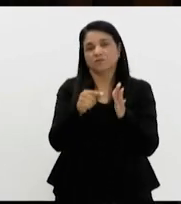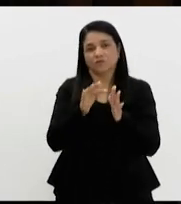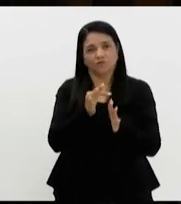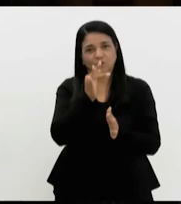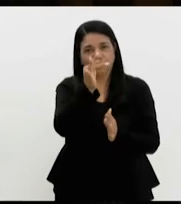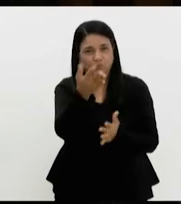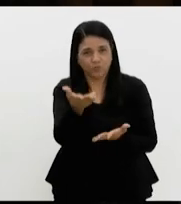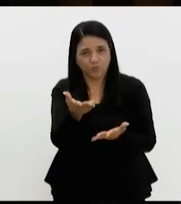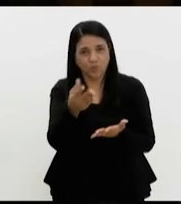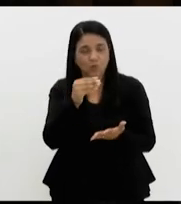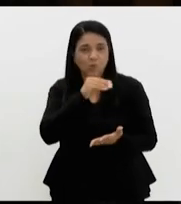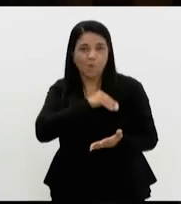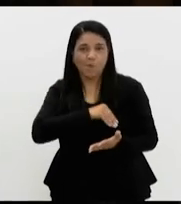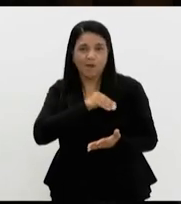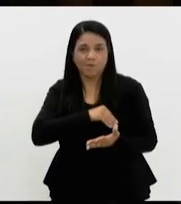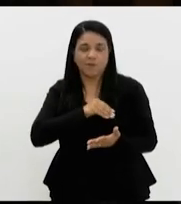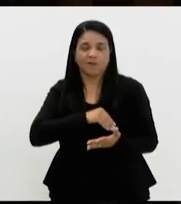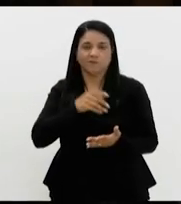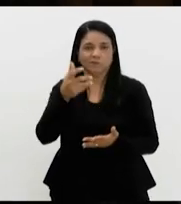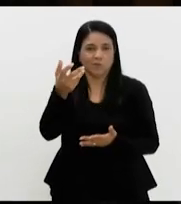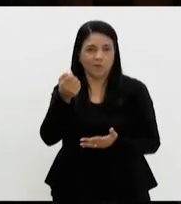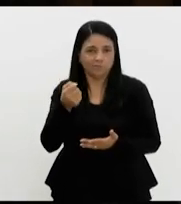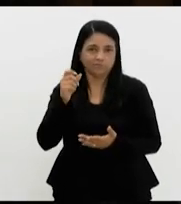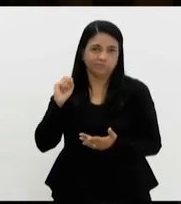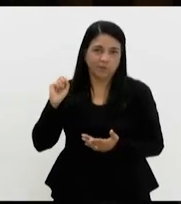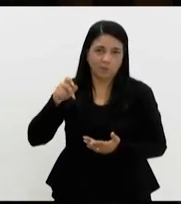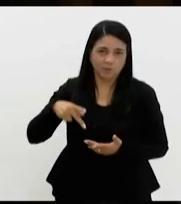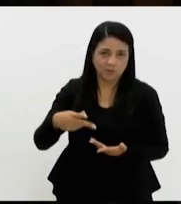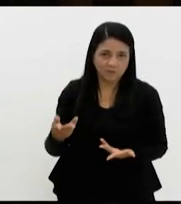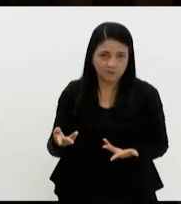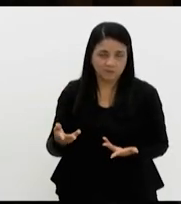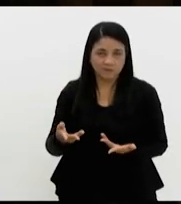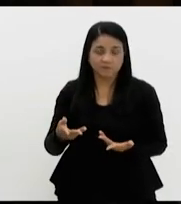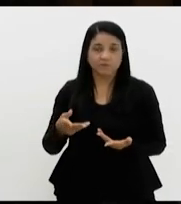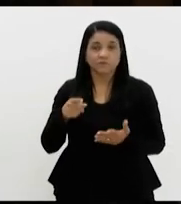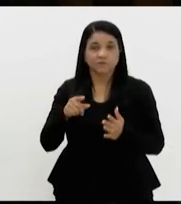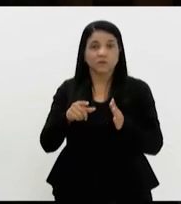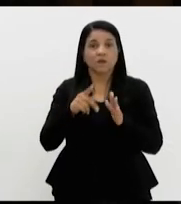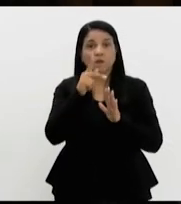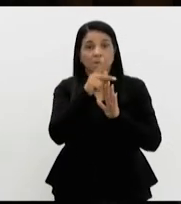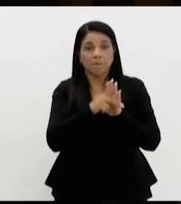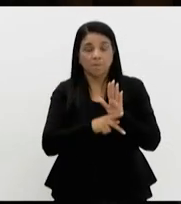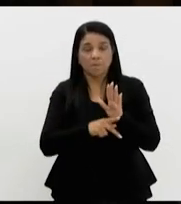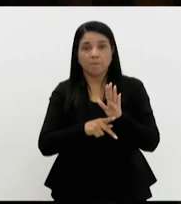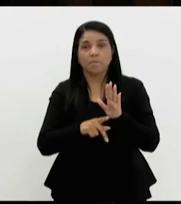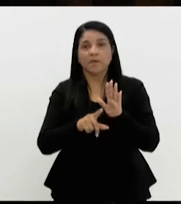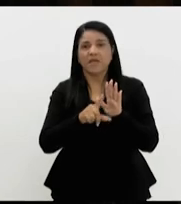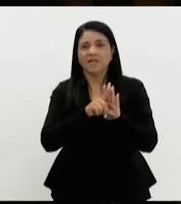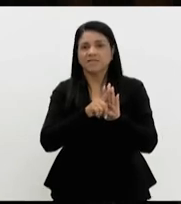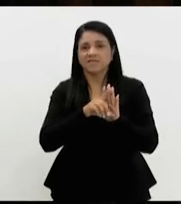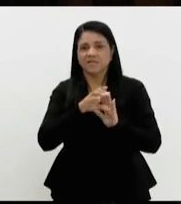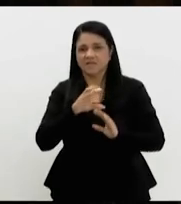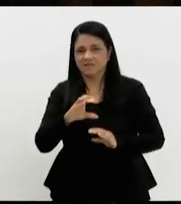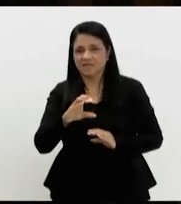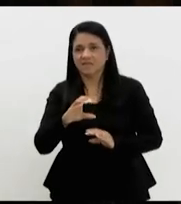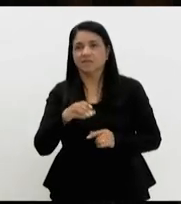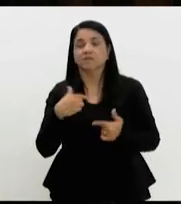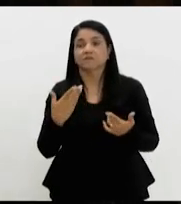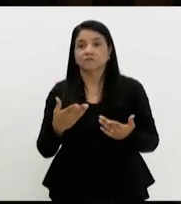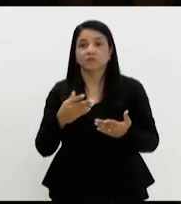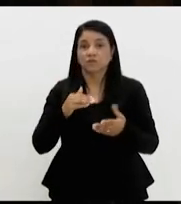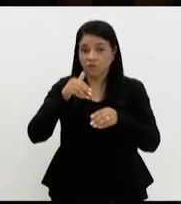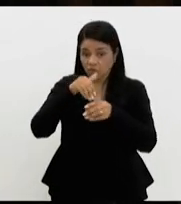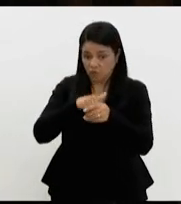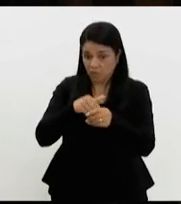seu impacto no pagamento dos aposentados. Quando essa PLC foi votada aqui no ano passado, eu votei contra e disse: estou